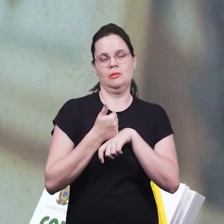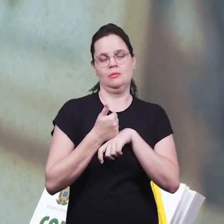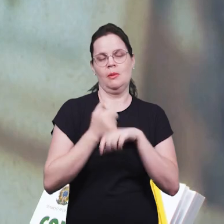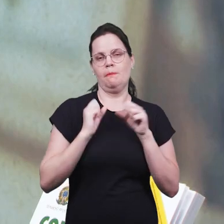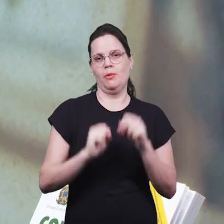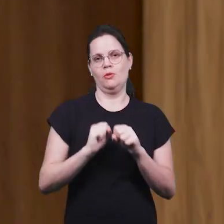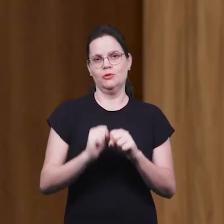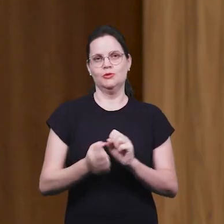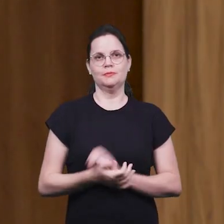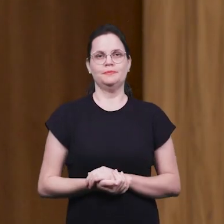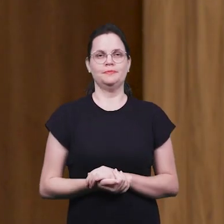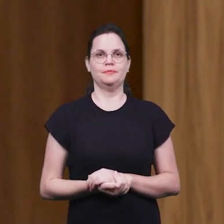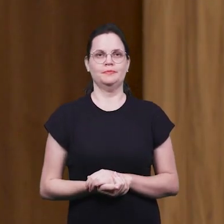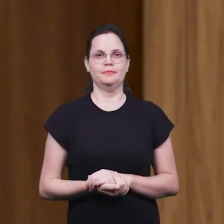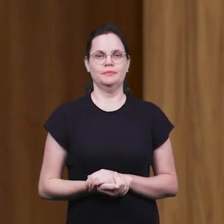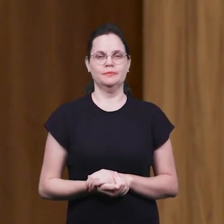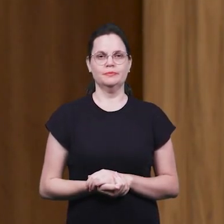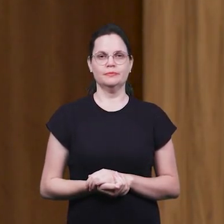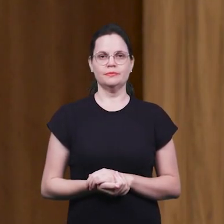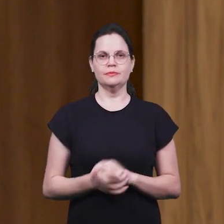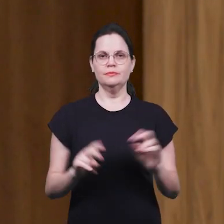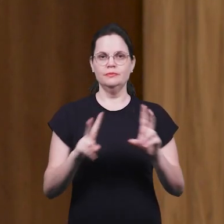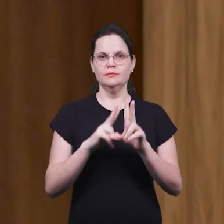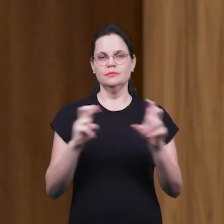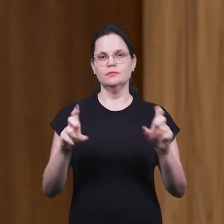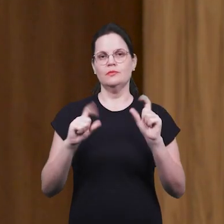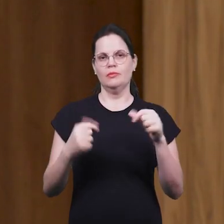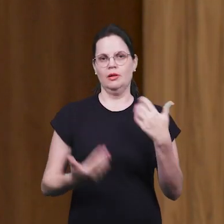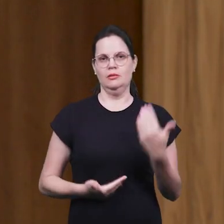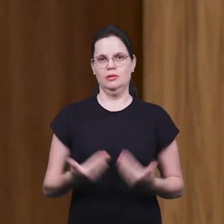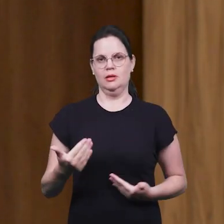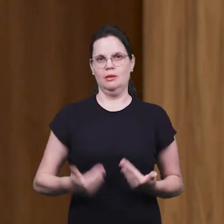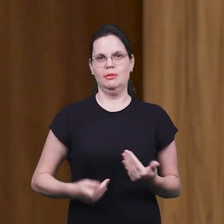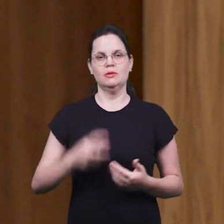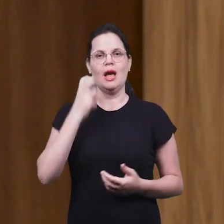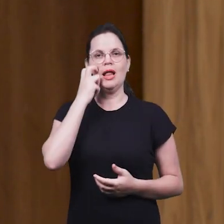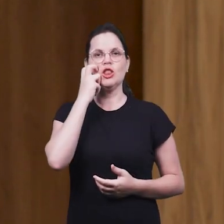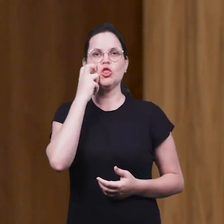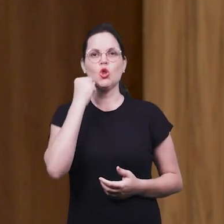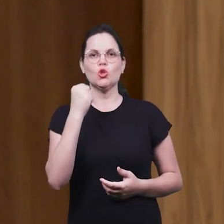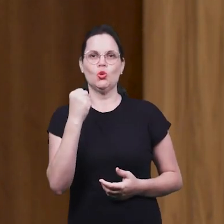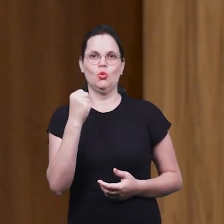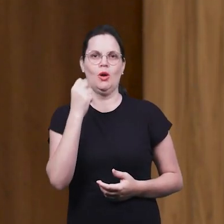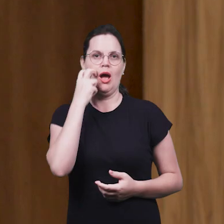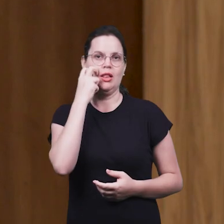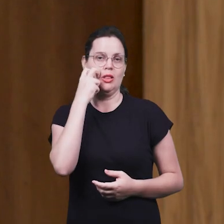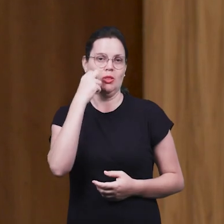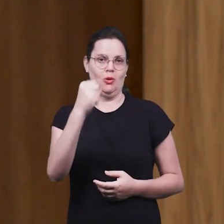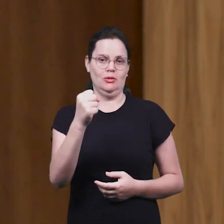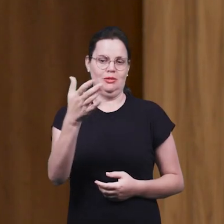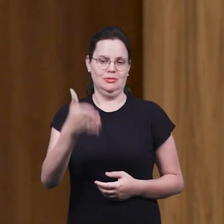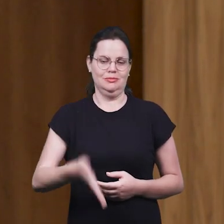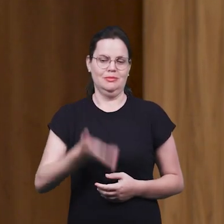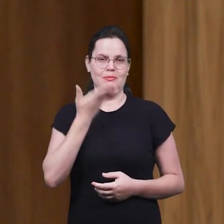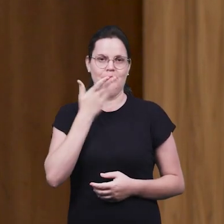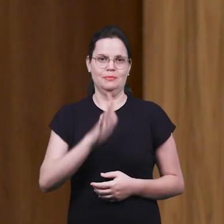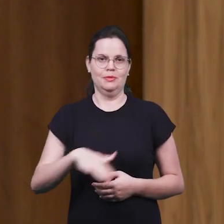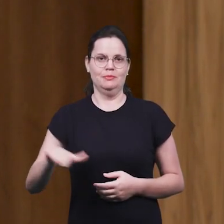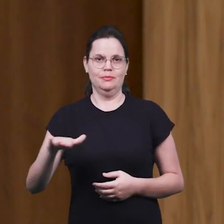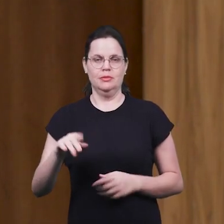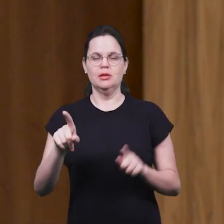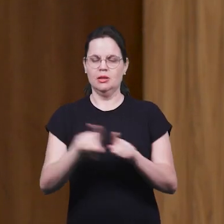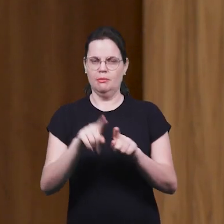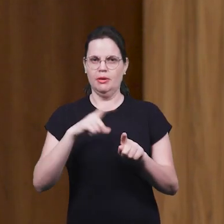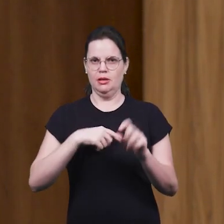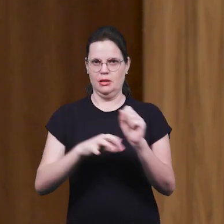de trabalho. E com relação à trabalhadora que adota uma criança, ela tem essa estabilidade